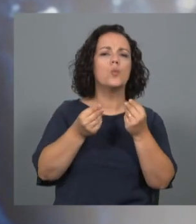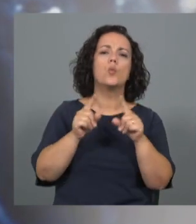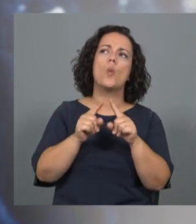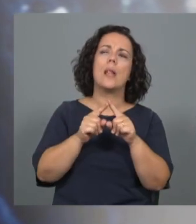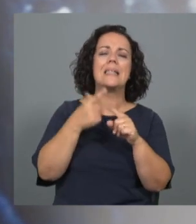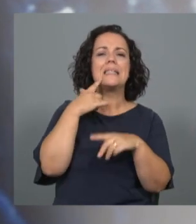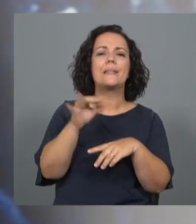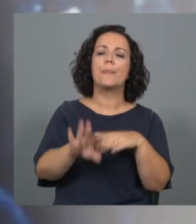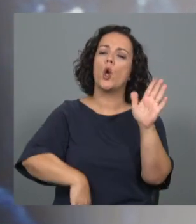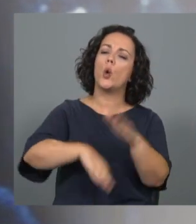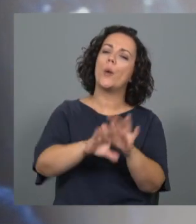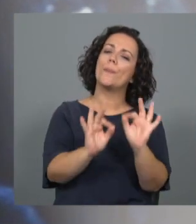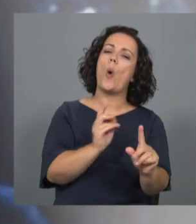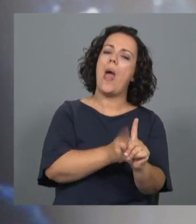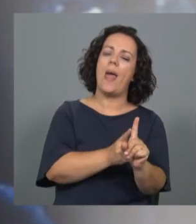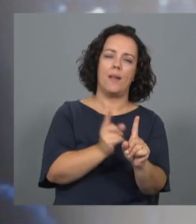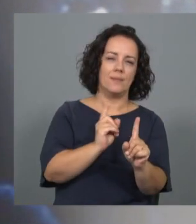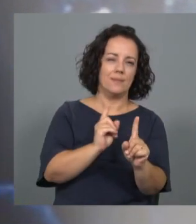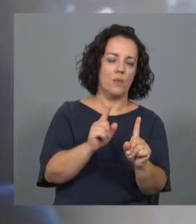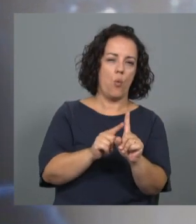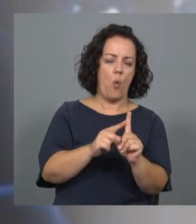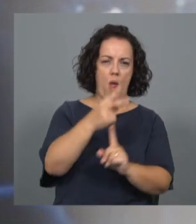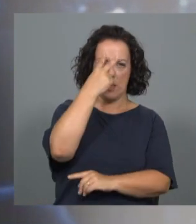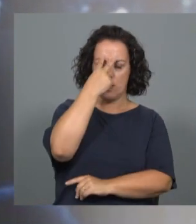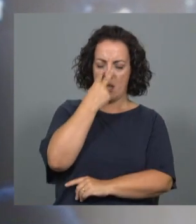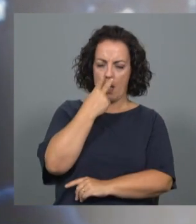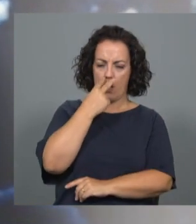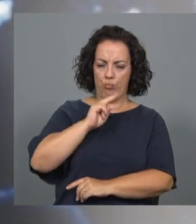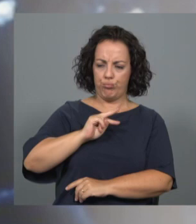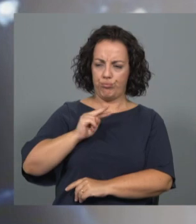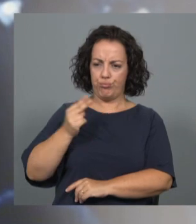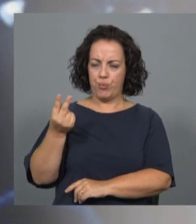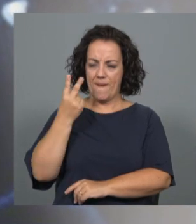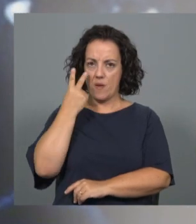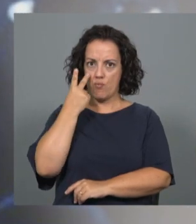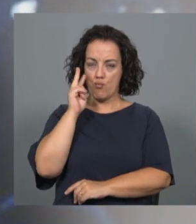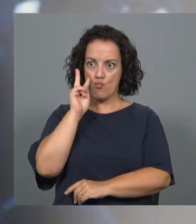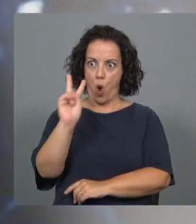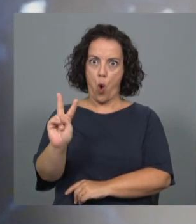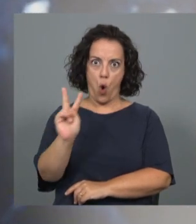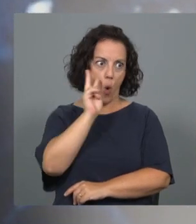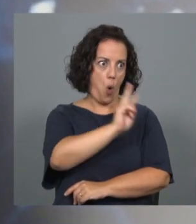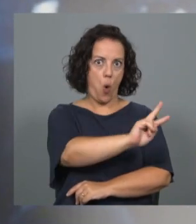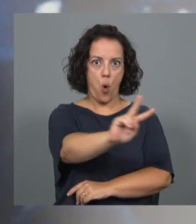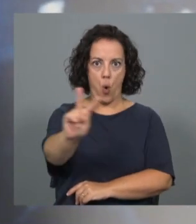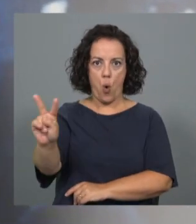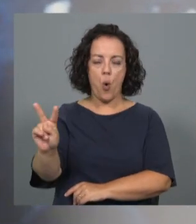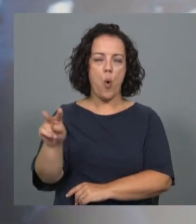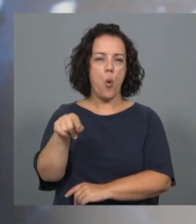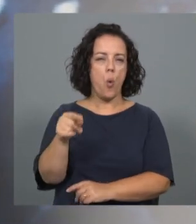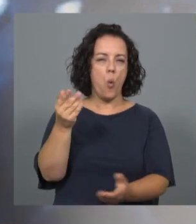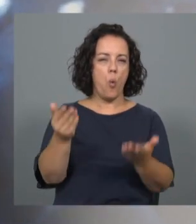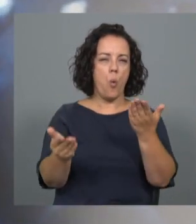cura que permite a passagem da cegueira à possibilidade de ver. Ao fim e ao cabo, é também